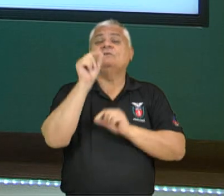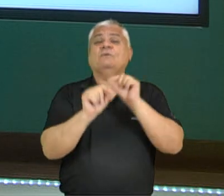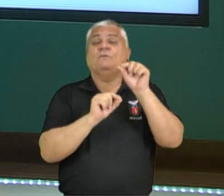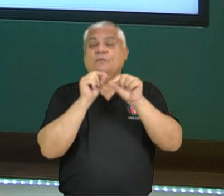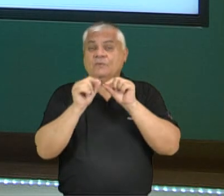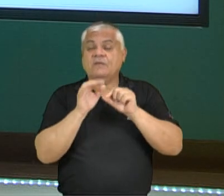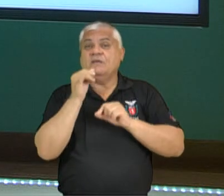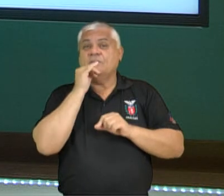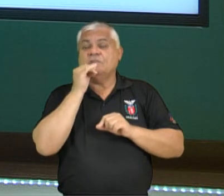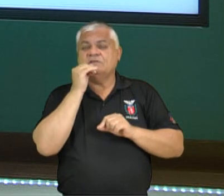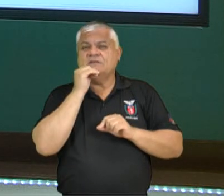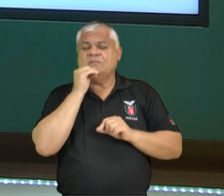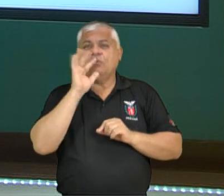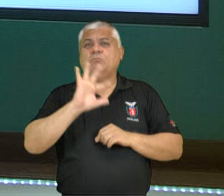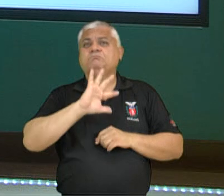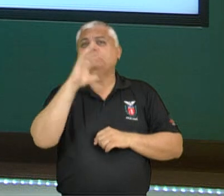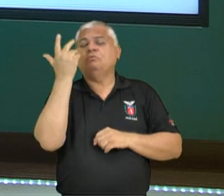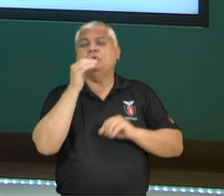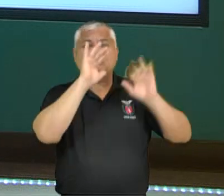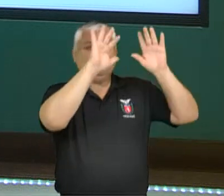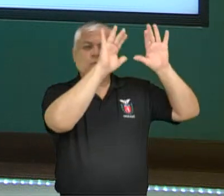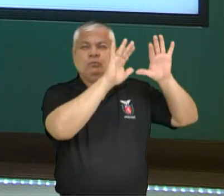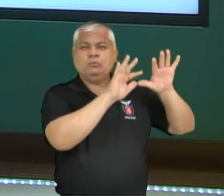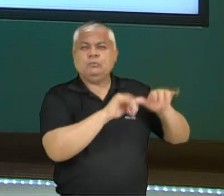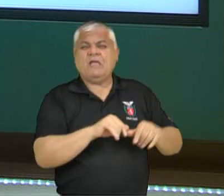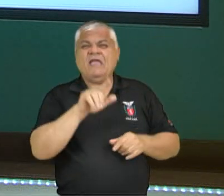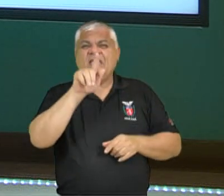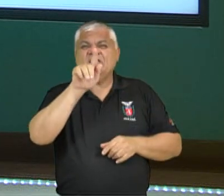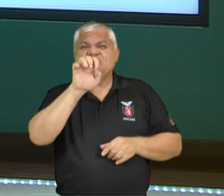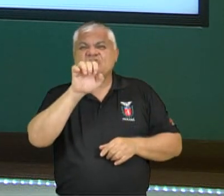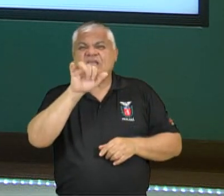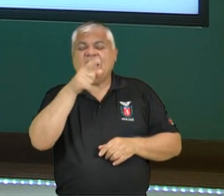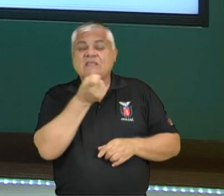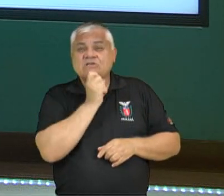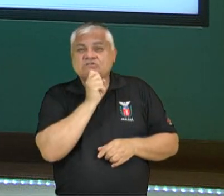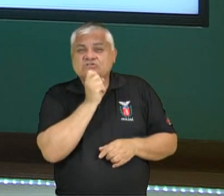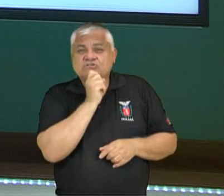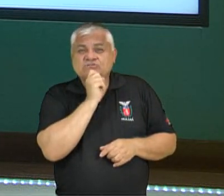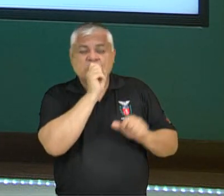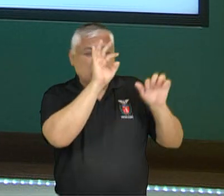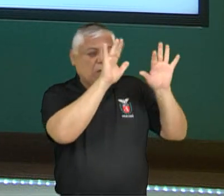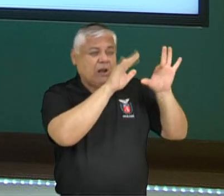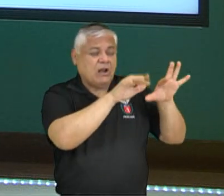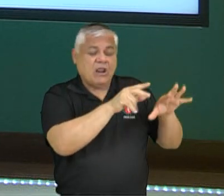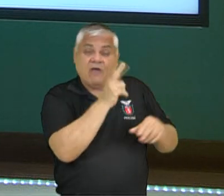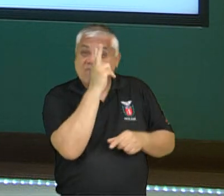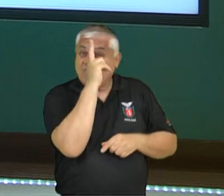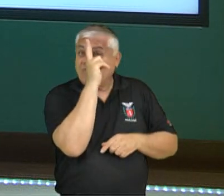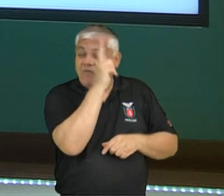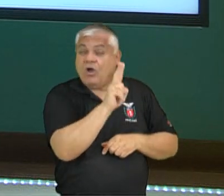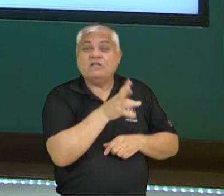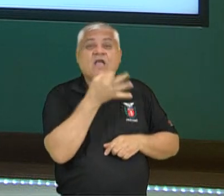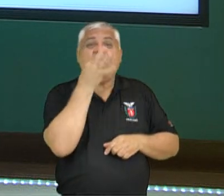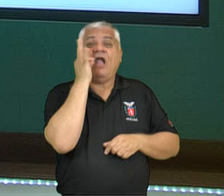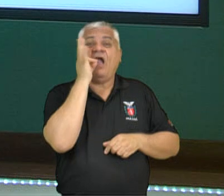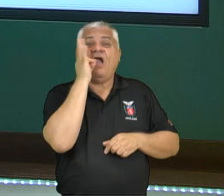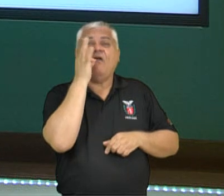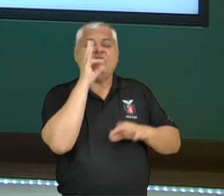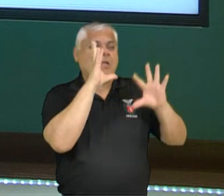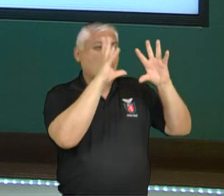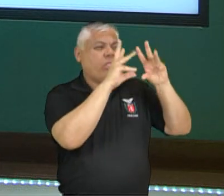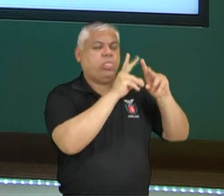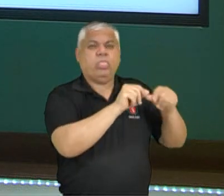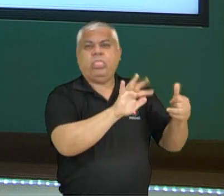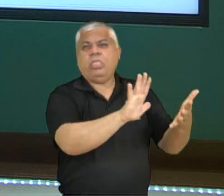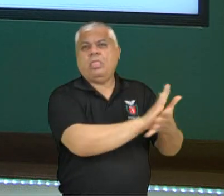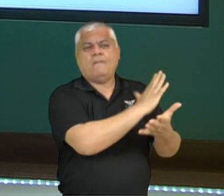evento climático conhecido como geada negra que afetou a produção, né, agrícola do Paraná, principalmente no interior do